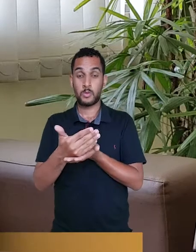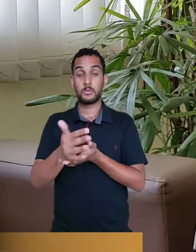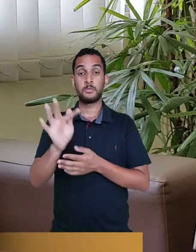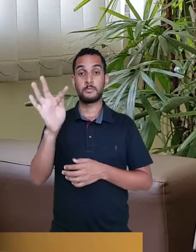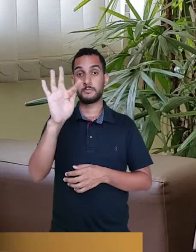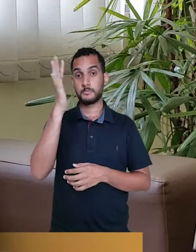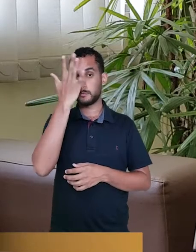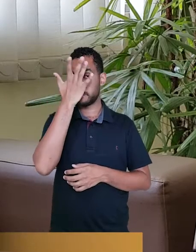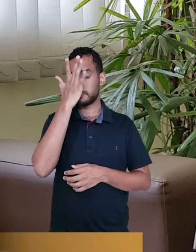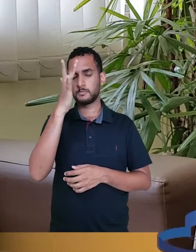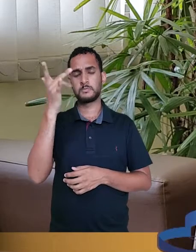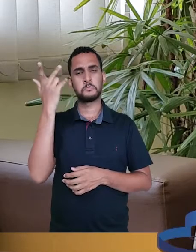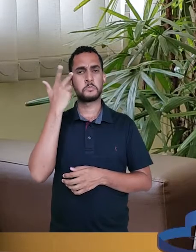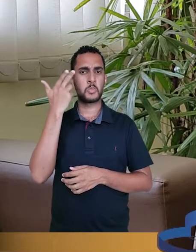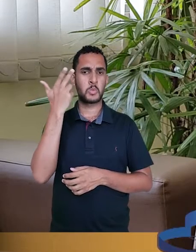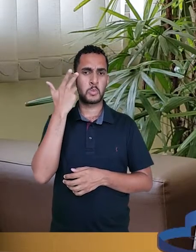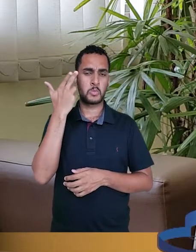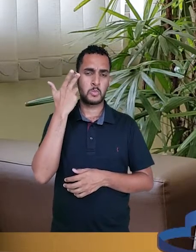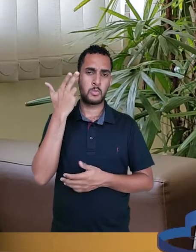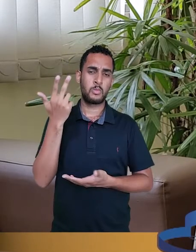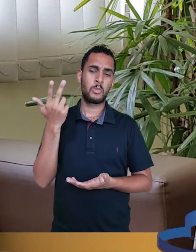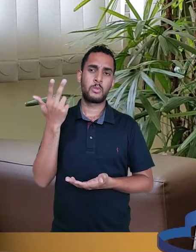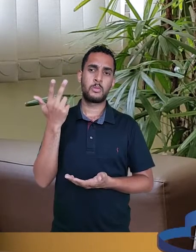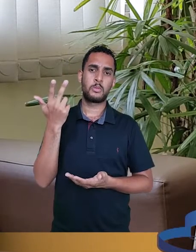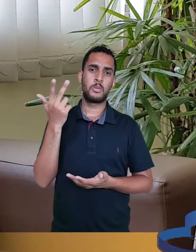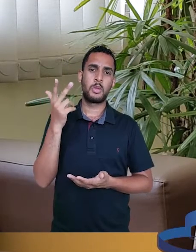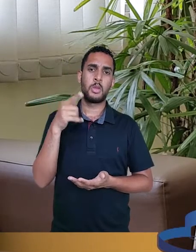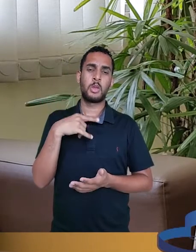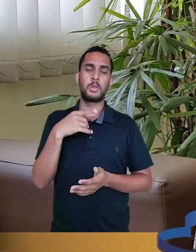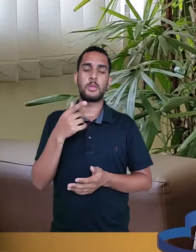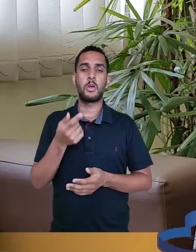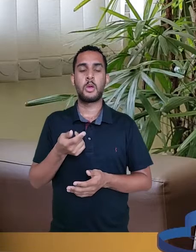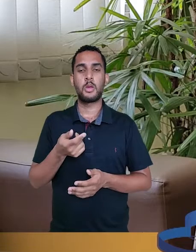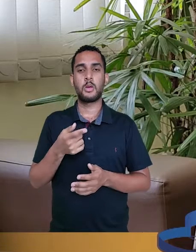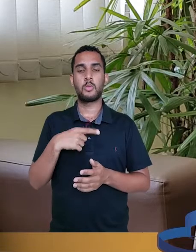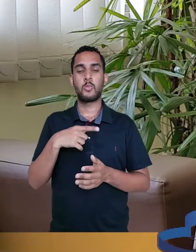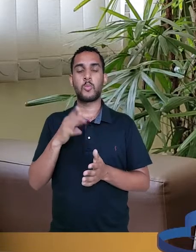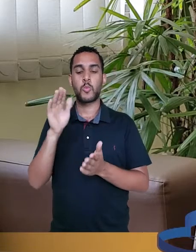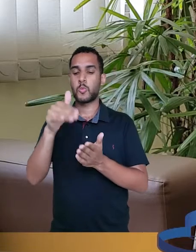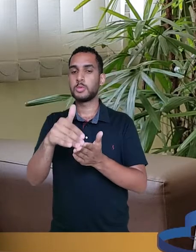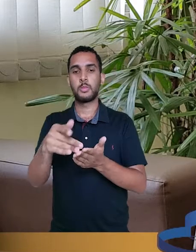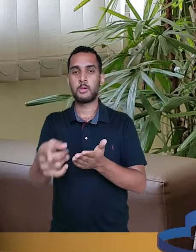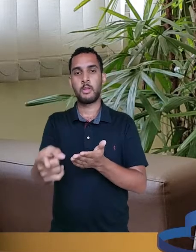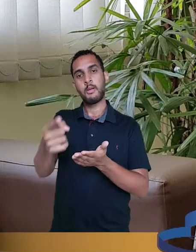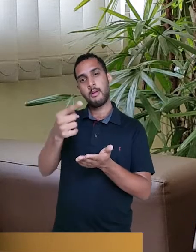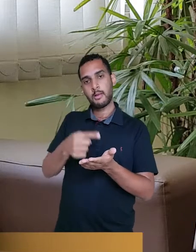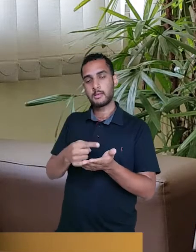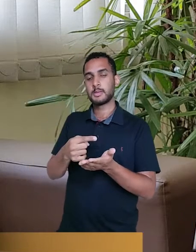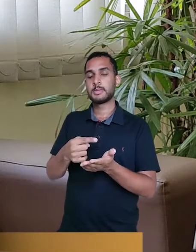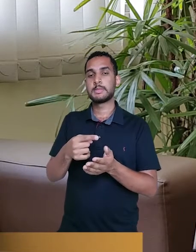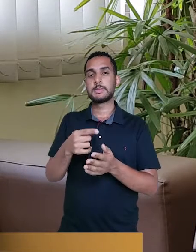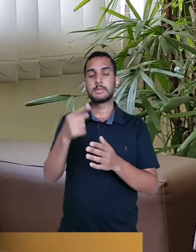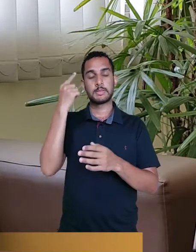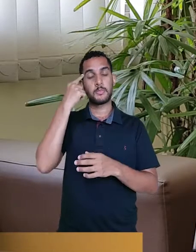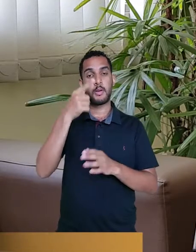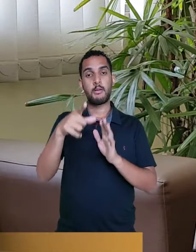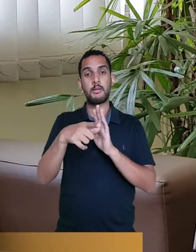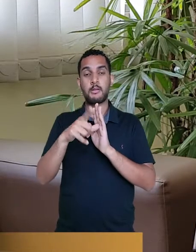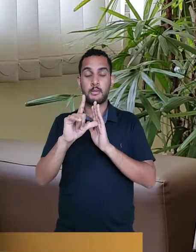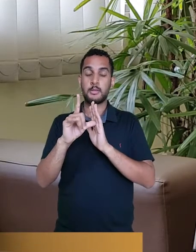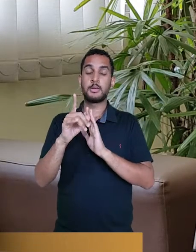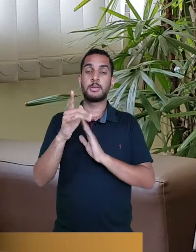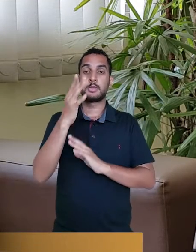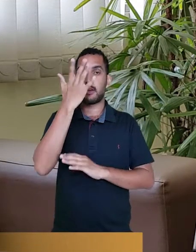No começo de fevereiro, normalmente na penúltima semana antes